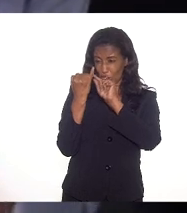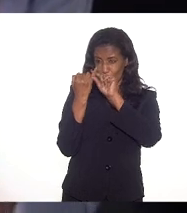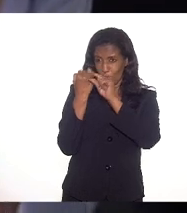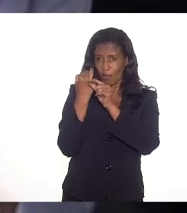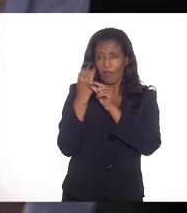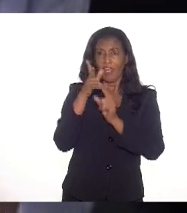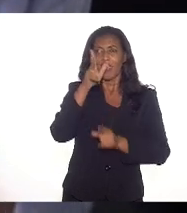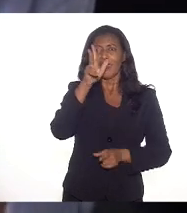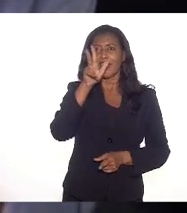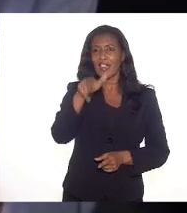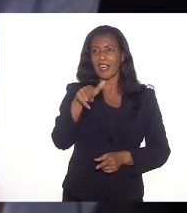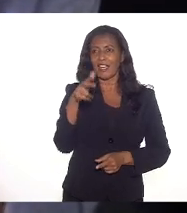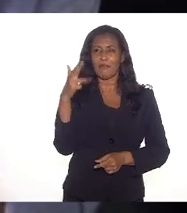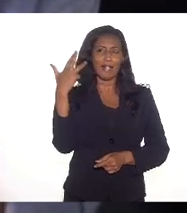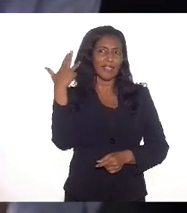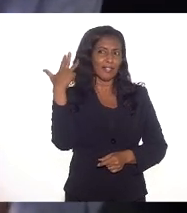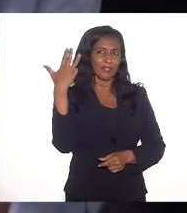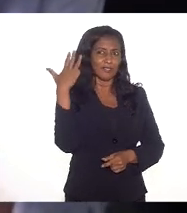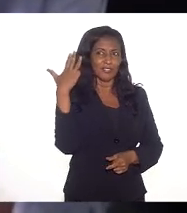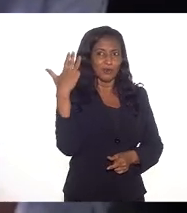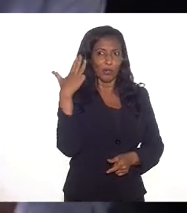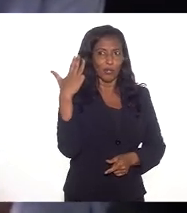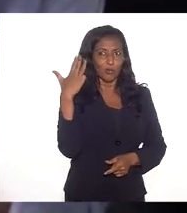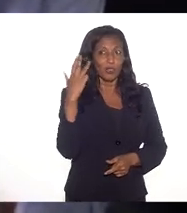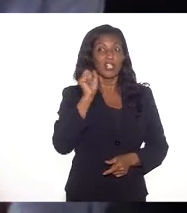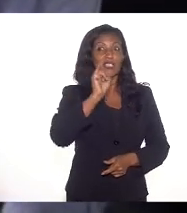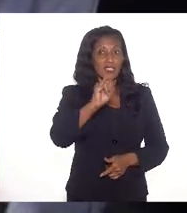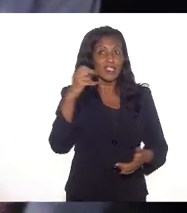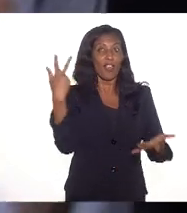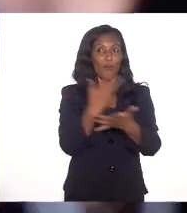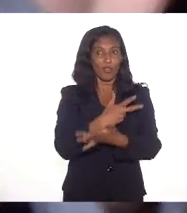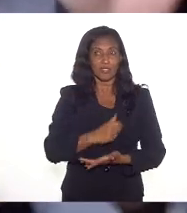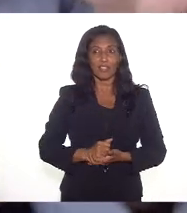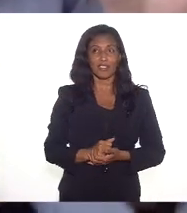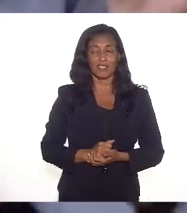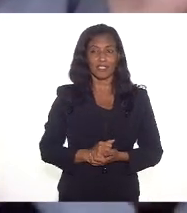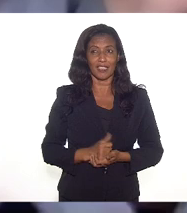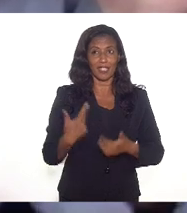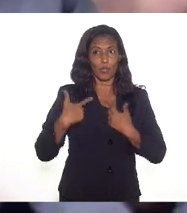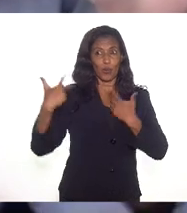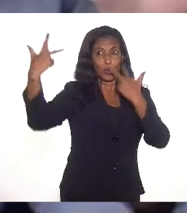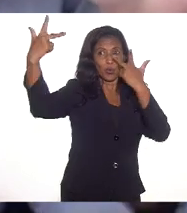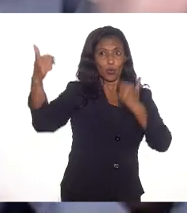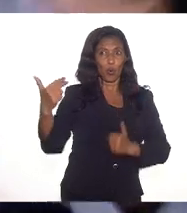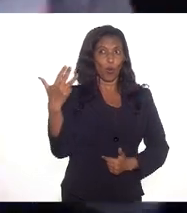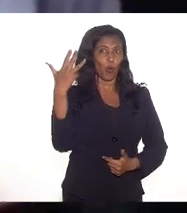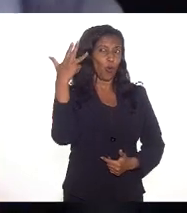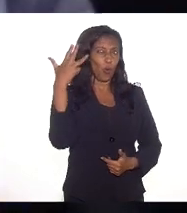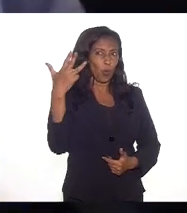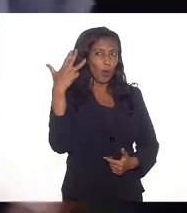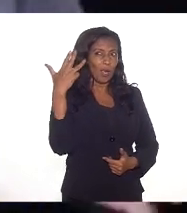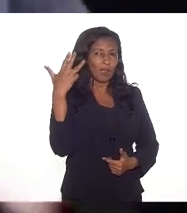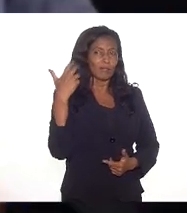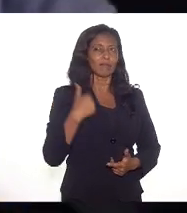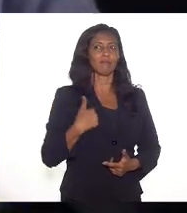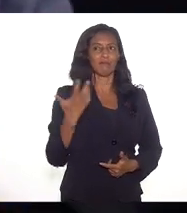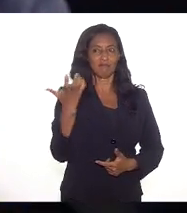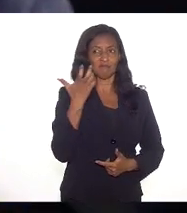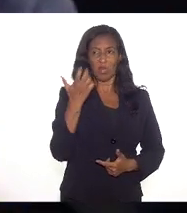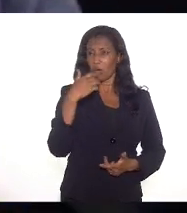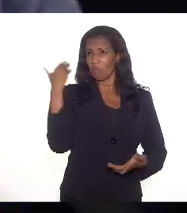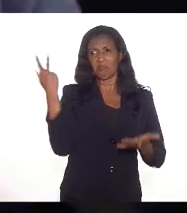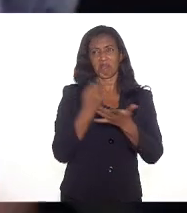Lula, se for cumprido. Tá? Vou ficar igual o Lula. Ficar assim, ó, vou virar nine, se for cumprido. Não vai ser